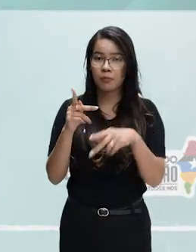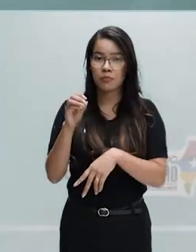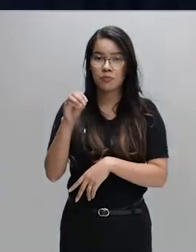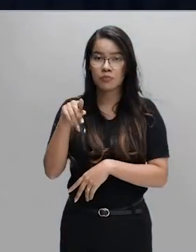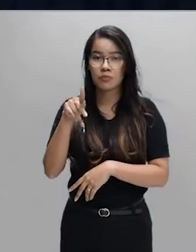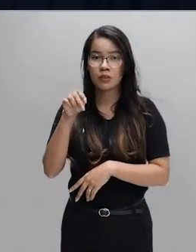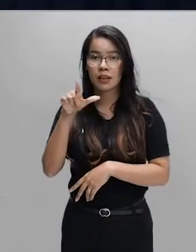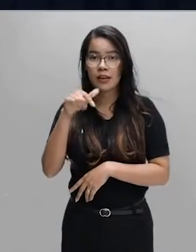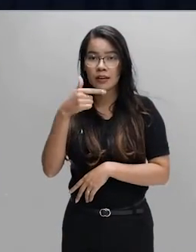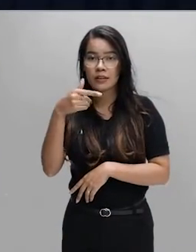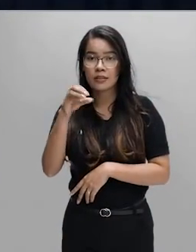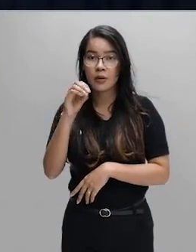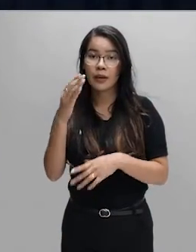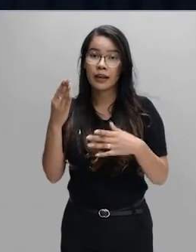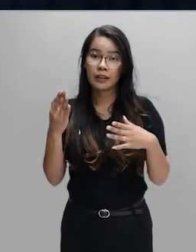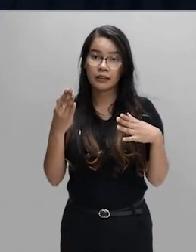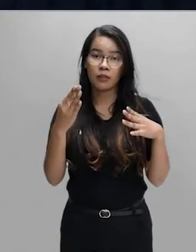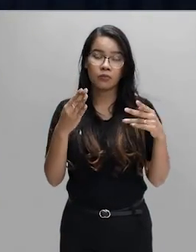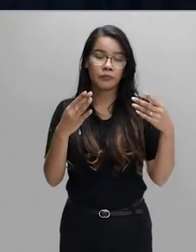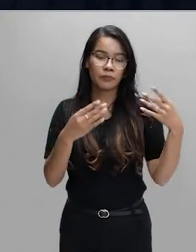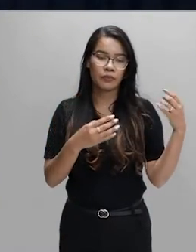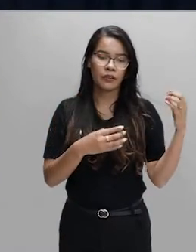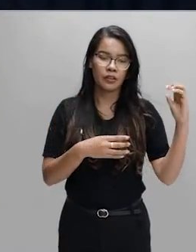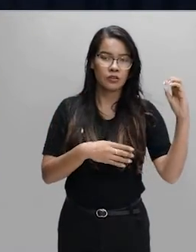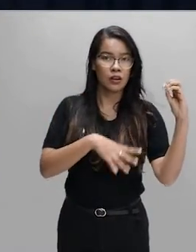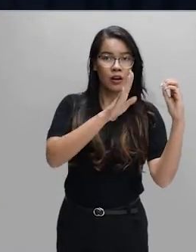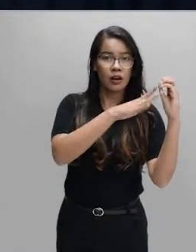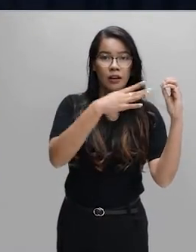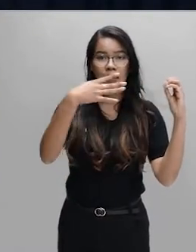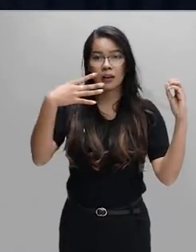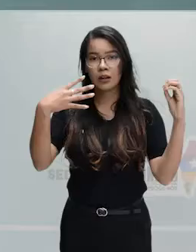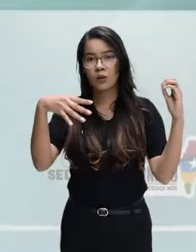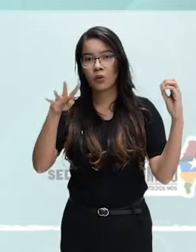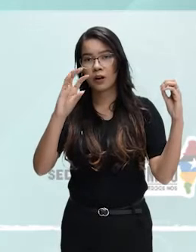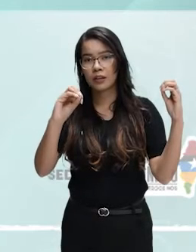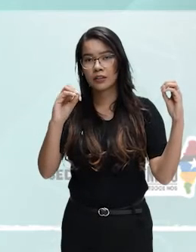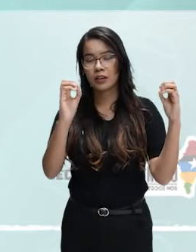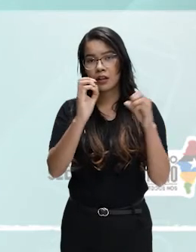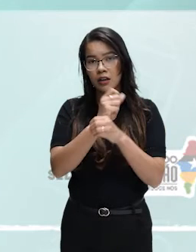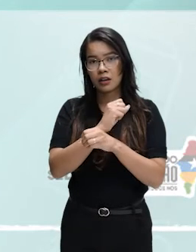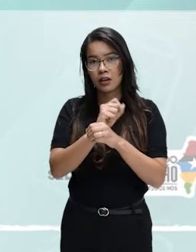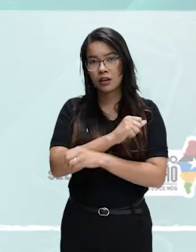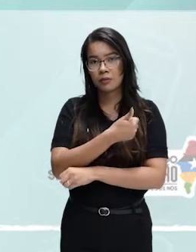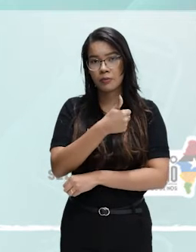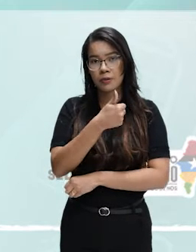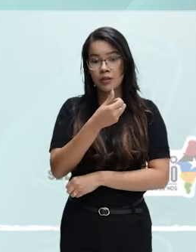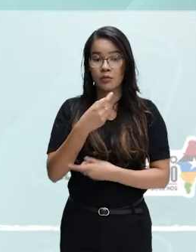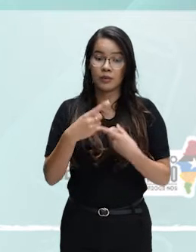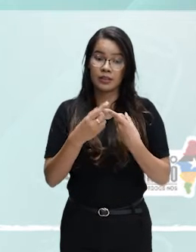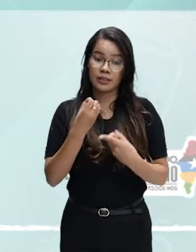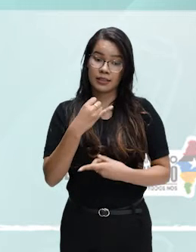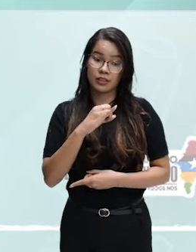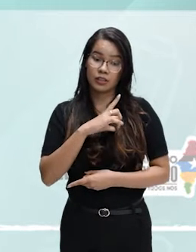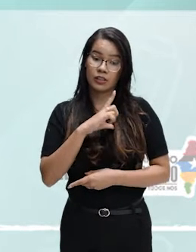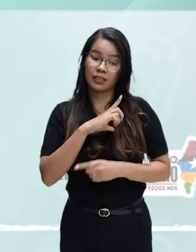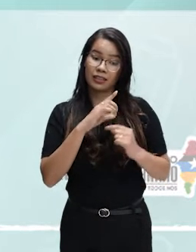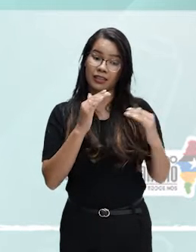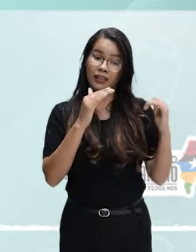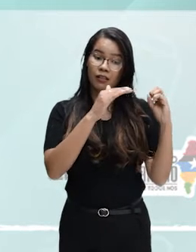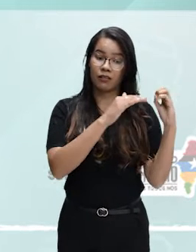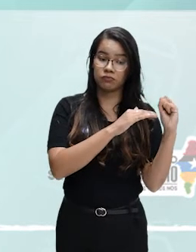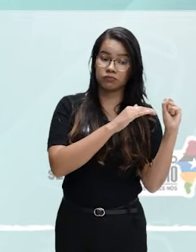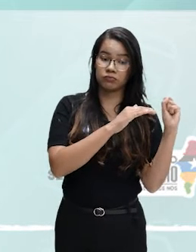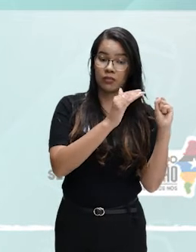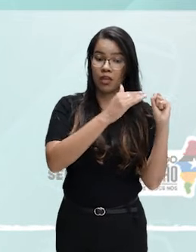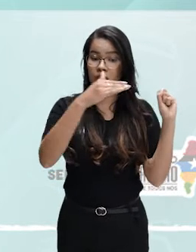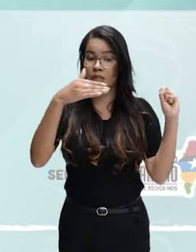Então, fazendo o recorte dos 40 anos, que é a primeira coisa que eu tenho que fazer, porque se eu for até 80, talvez tenha até resposta, tá? Mas vai